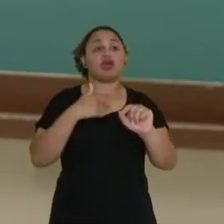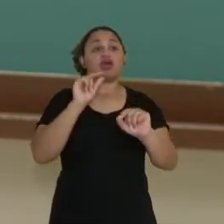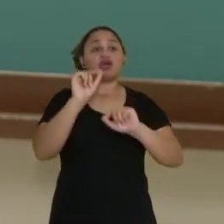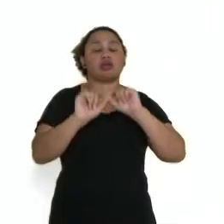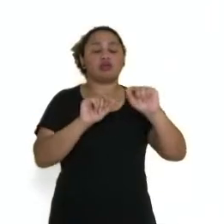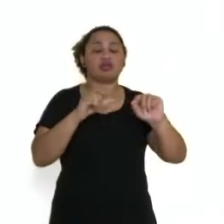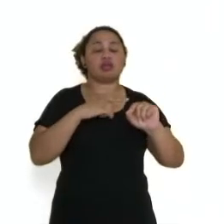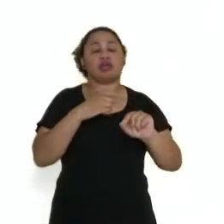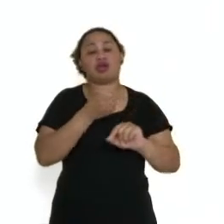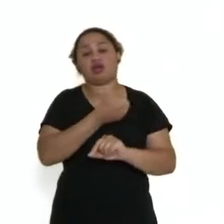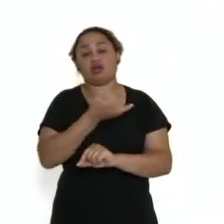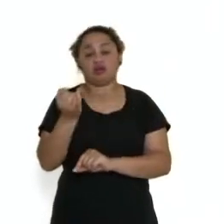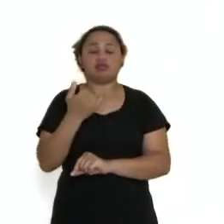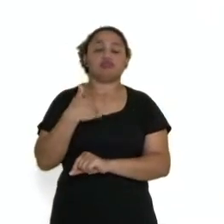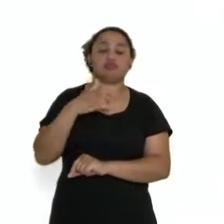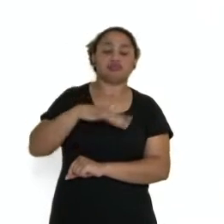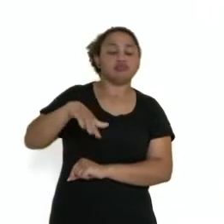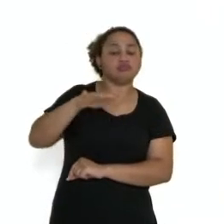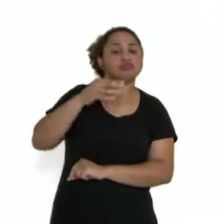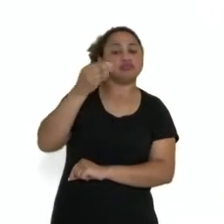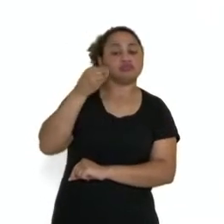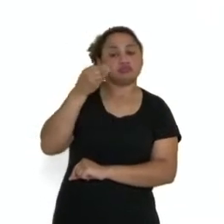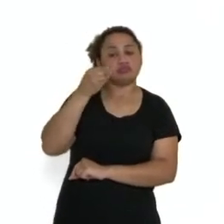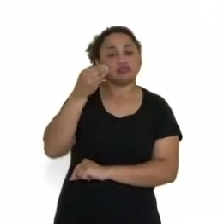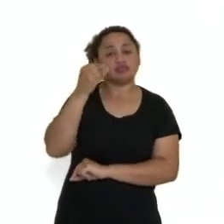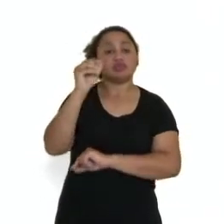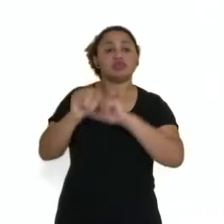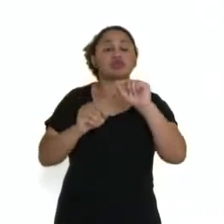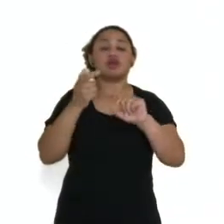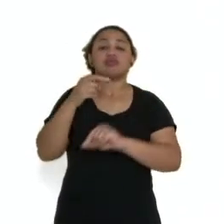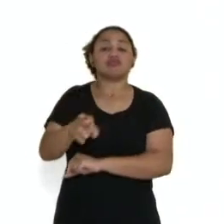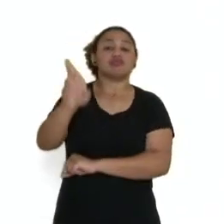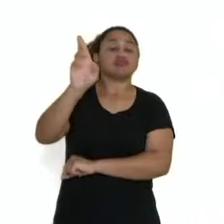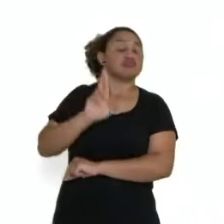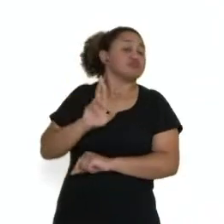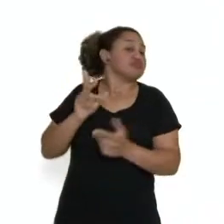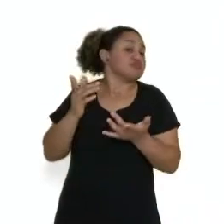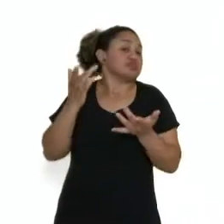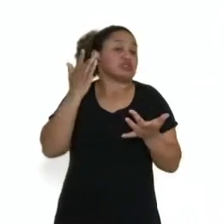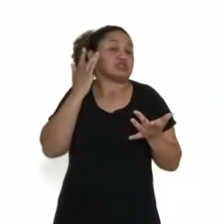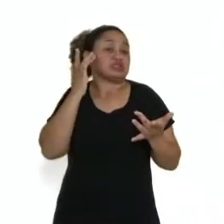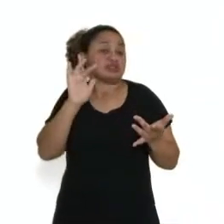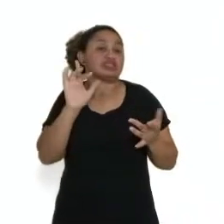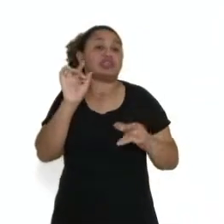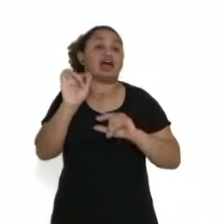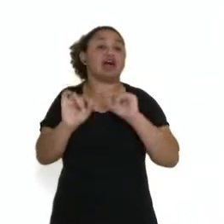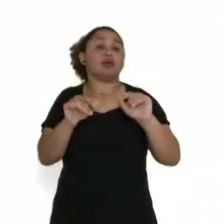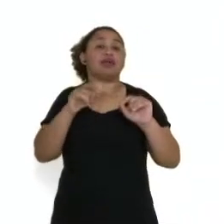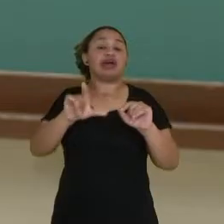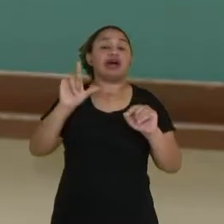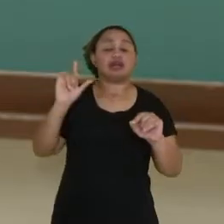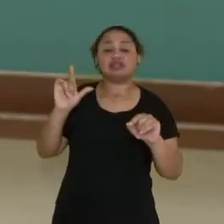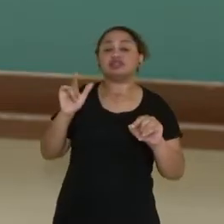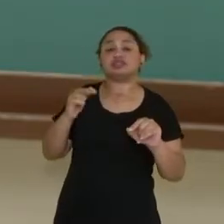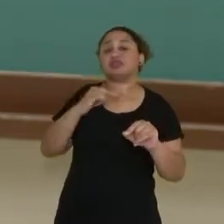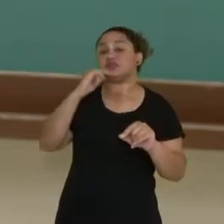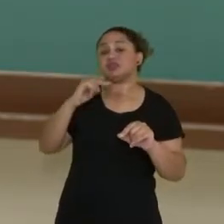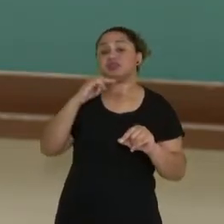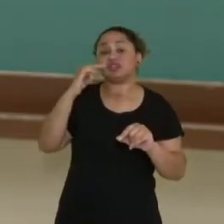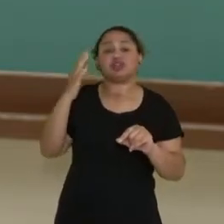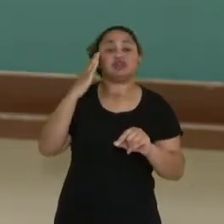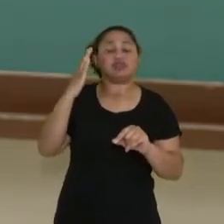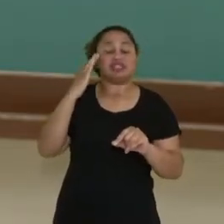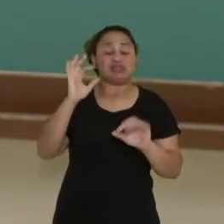são aqueles experimentos nos quais os resultados não são possíveis de serem previstos com total